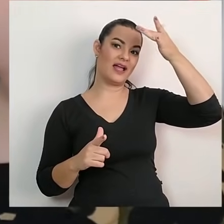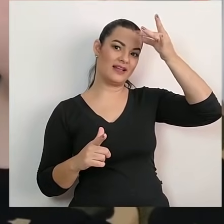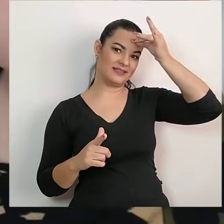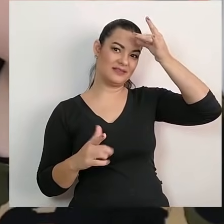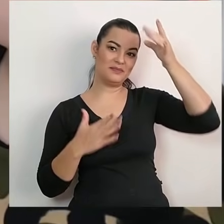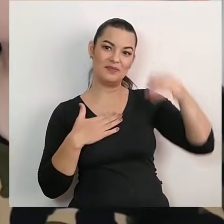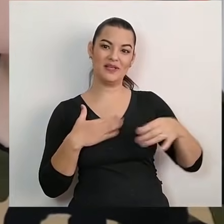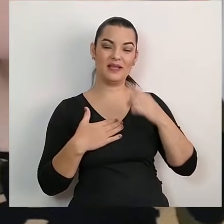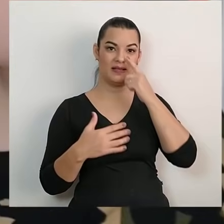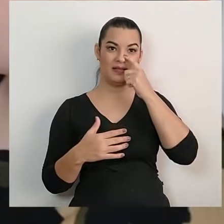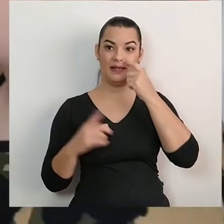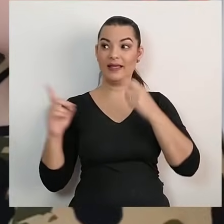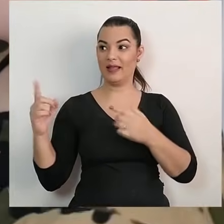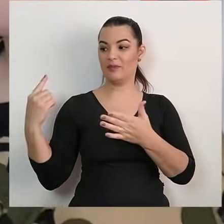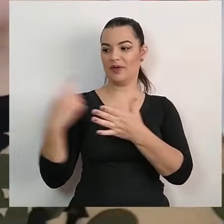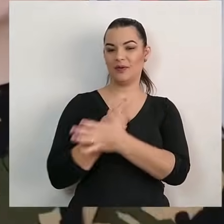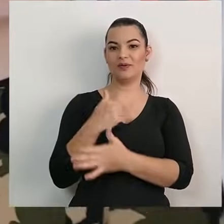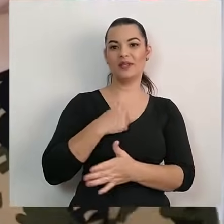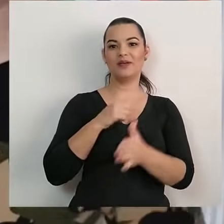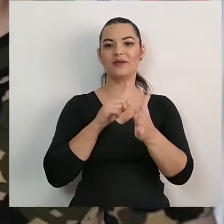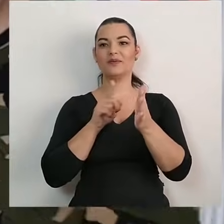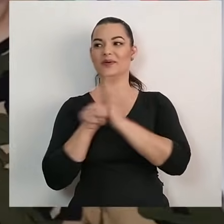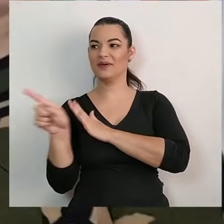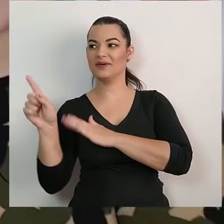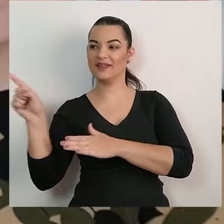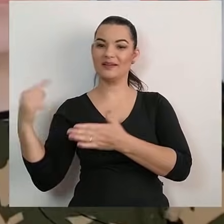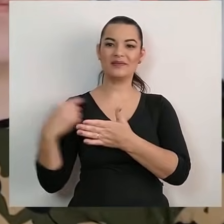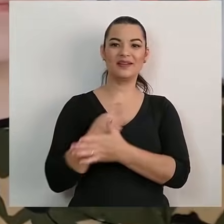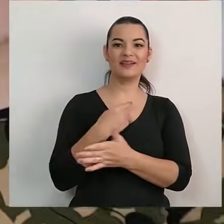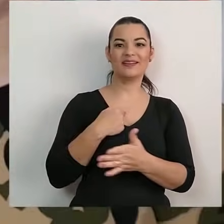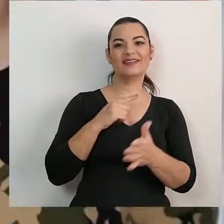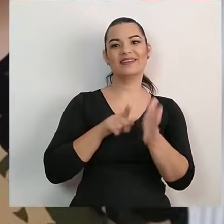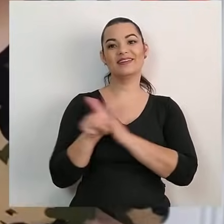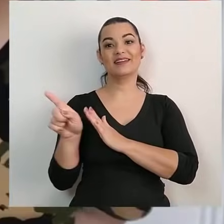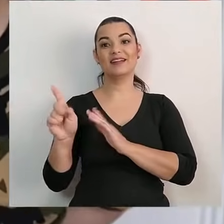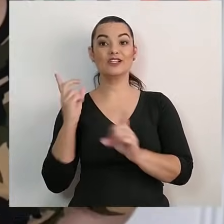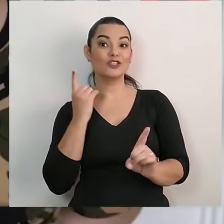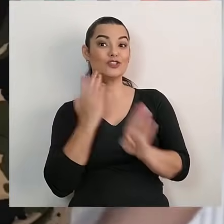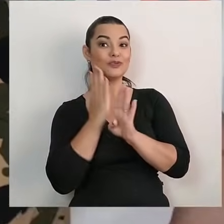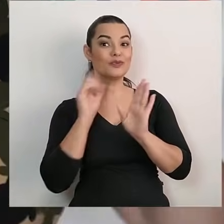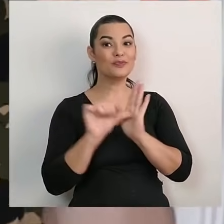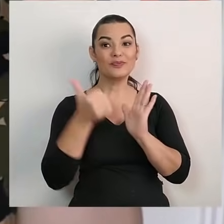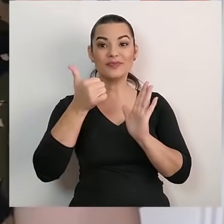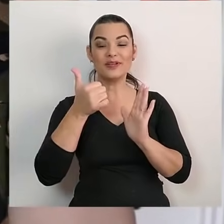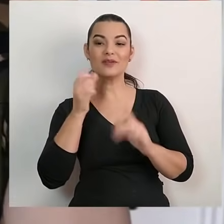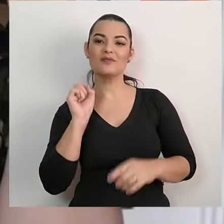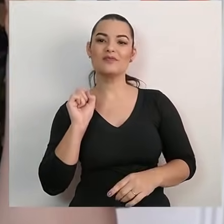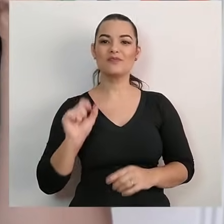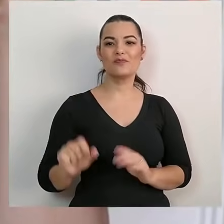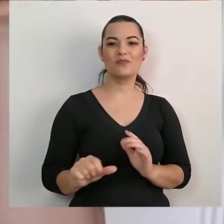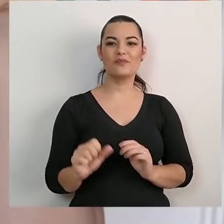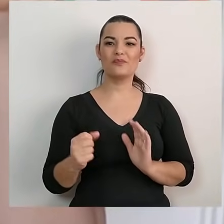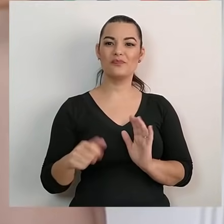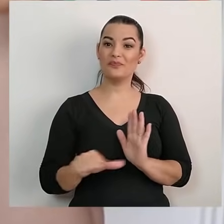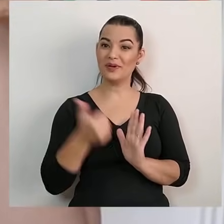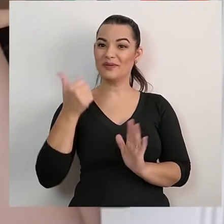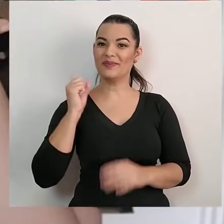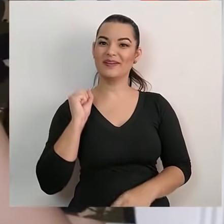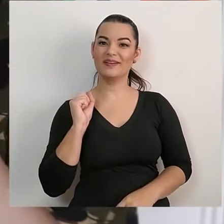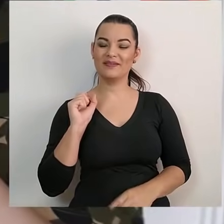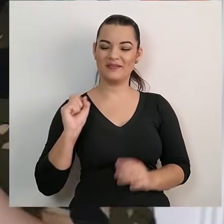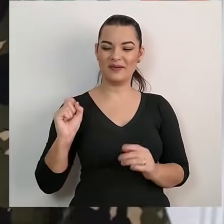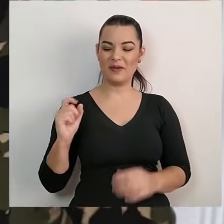faz uma pergunta, eu faço uma pergunta. Quem descobrir primeiro vai marcar o primeiro ponto, tá bom? Tá